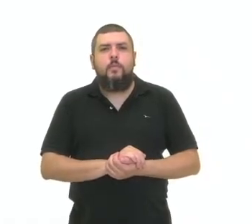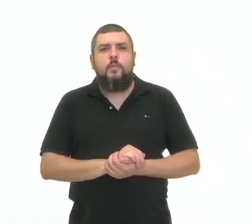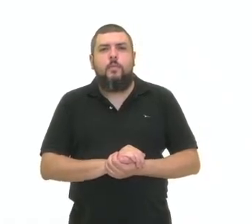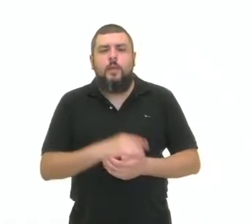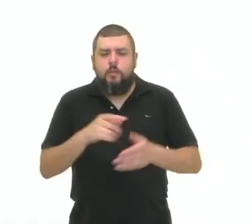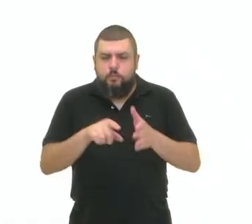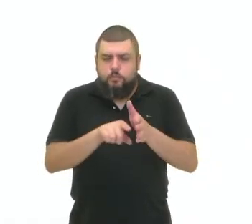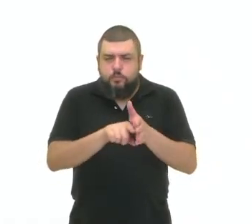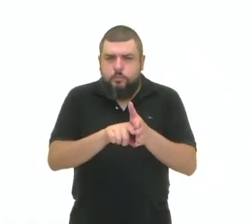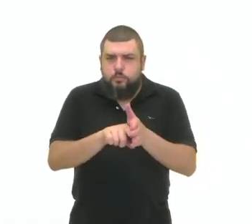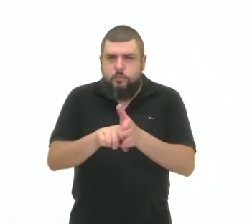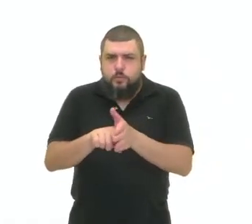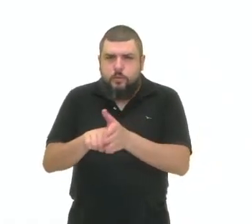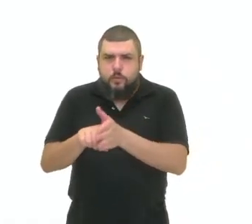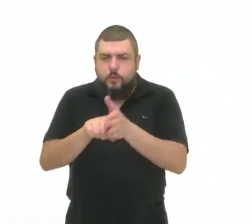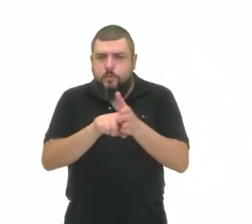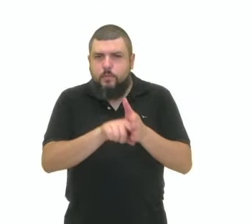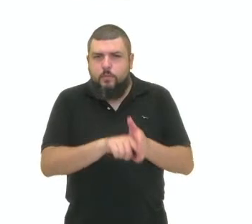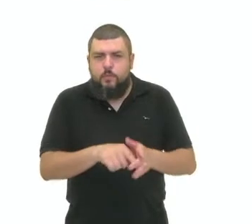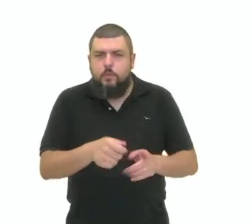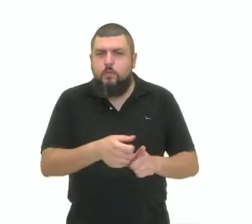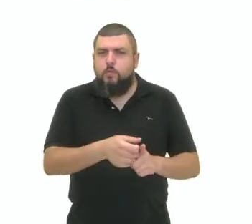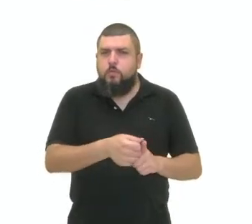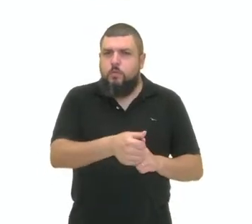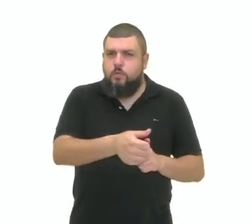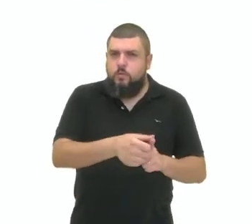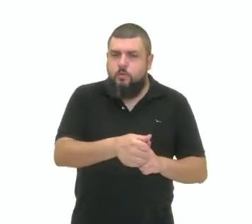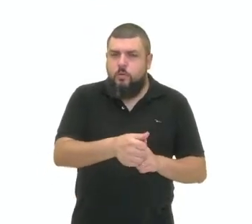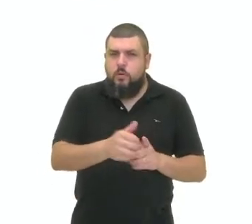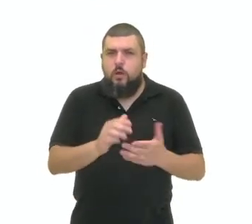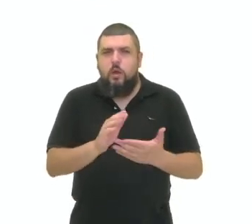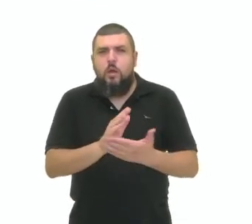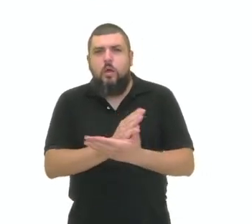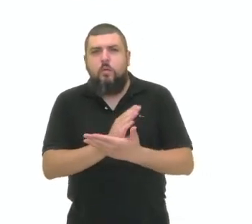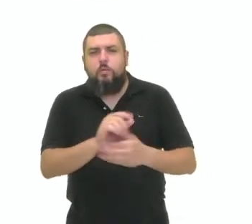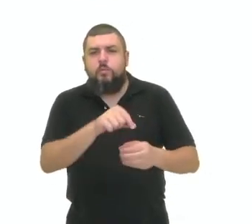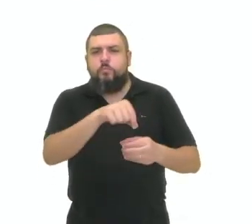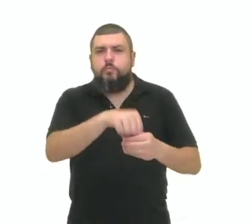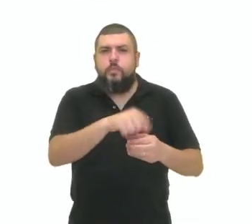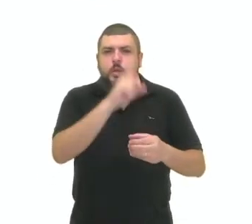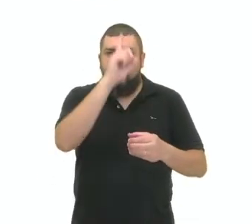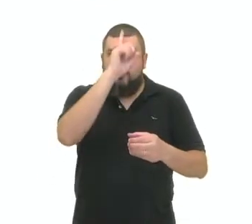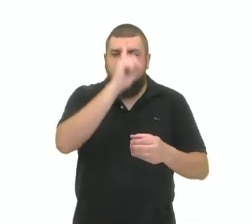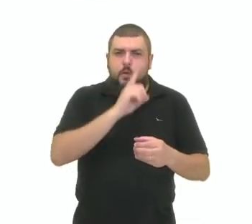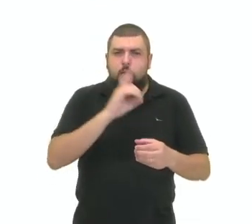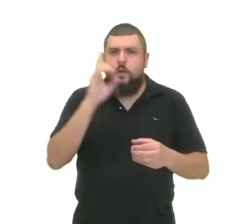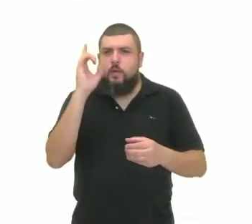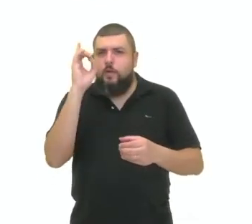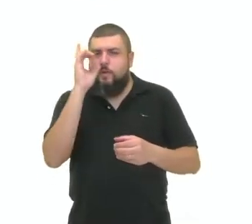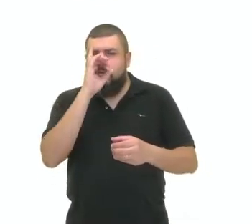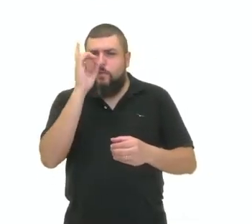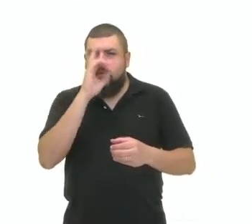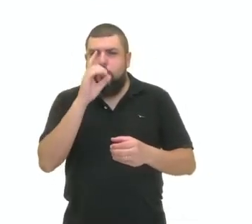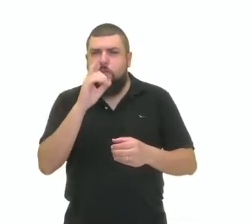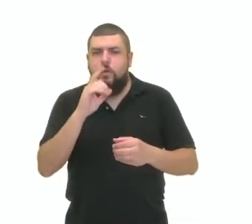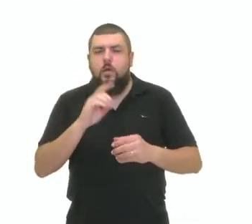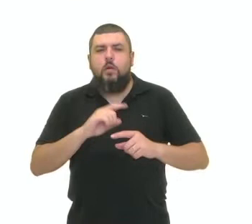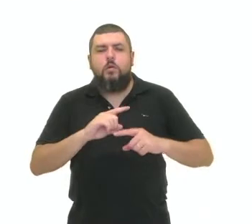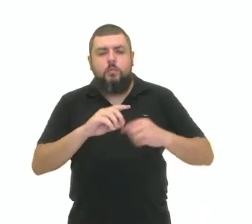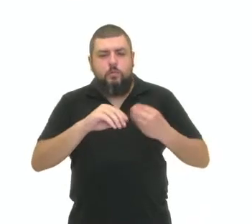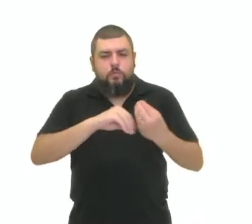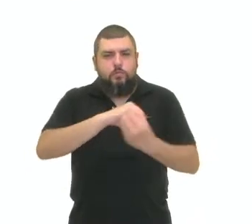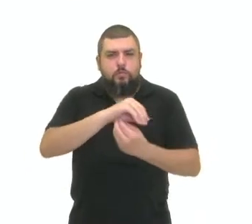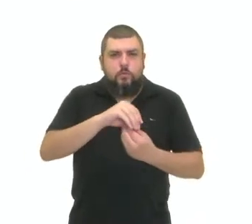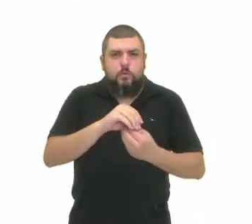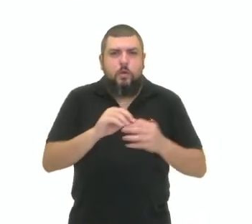ervilhas, Mendel cruzou plantas com sementes amarelas e verdes. obtendo em F1, o resultado do